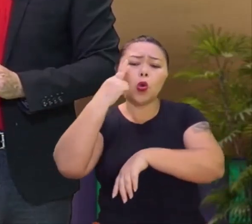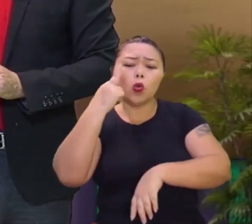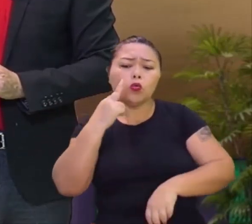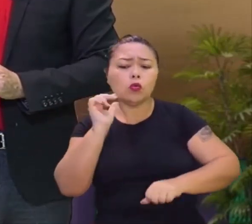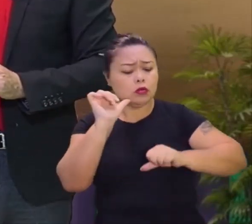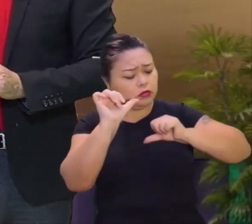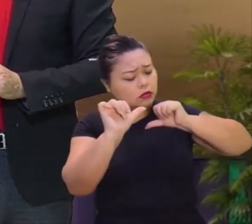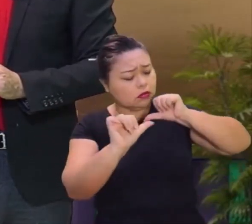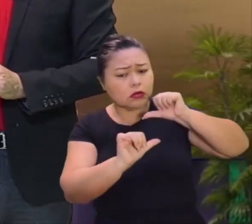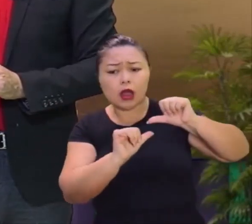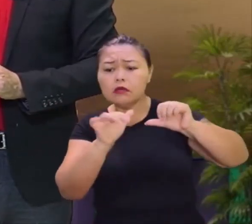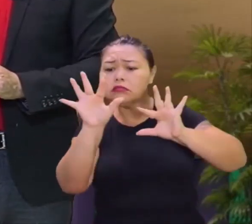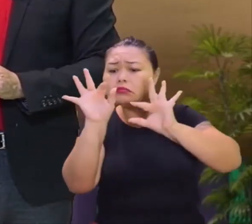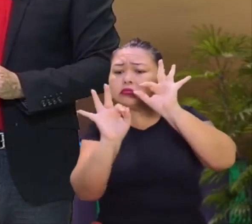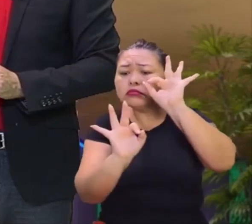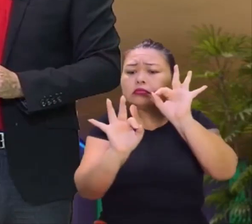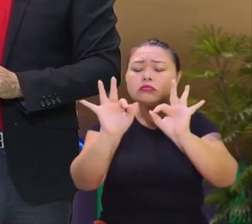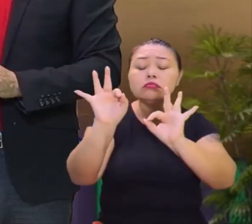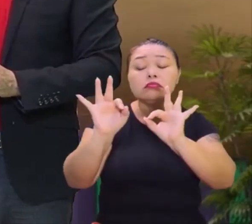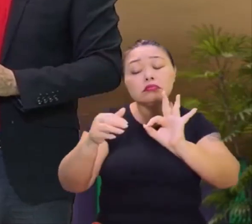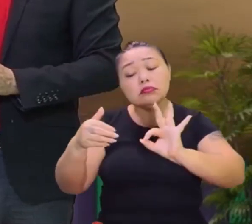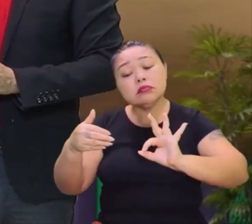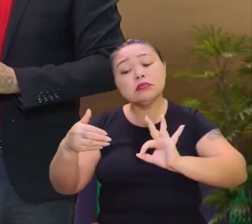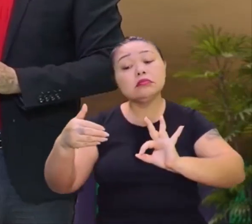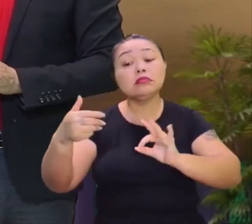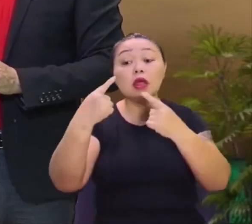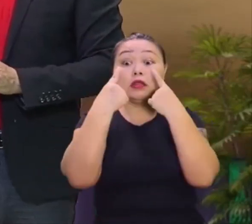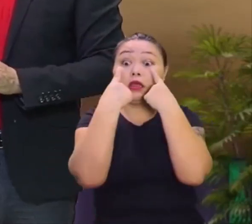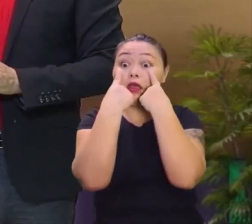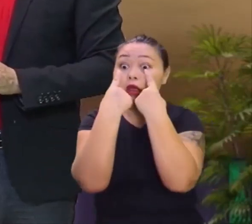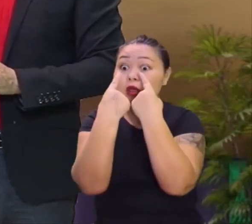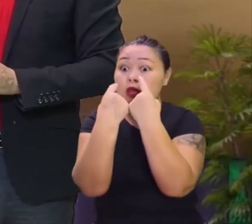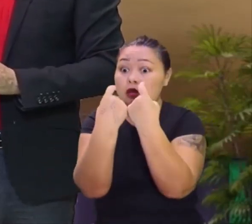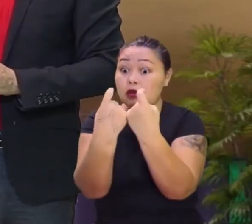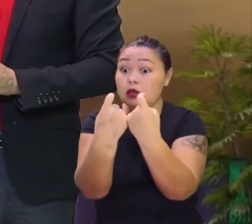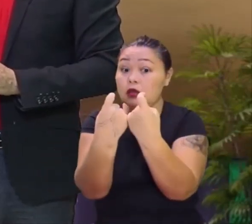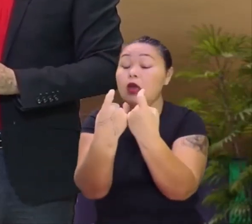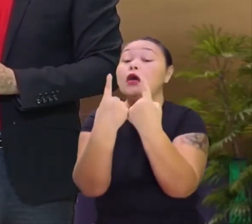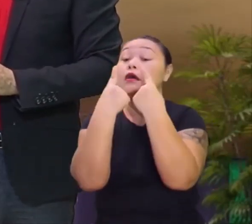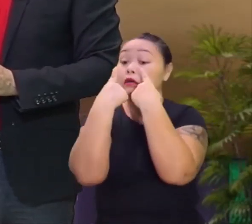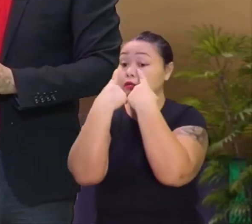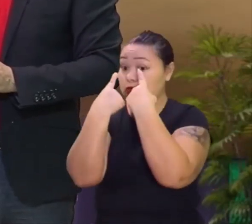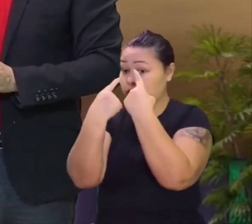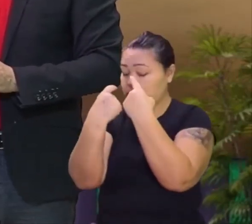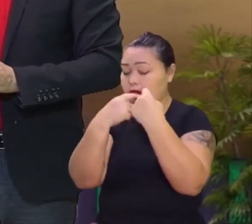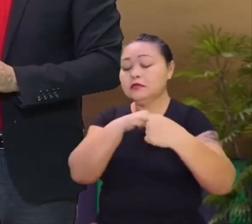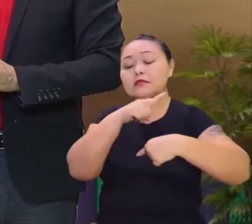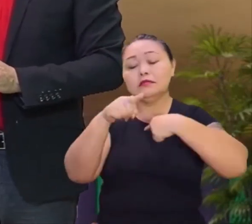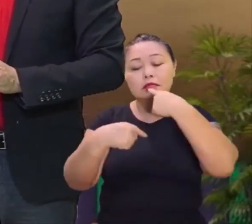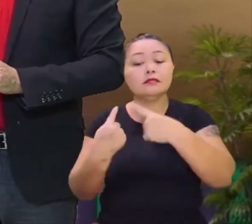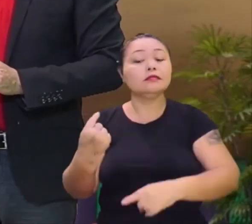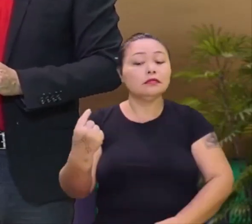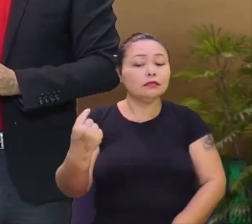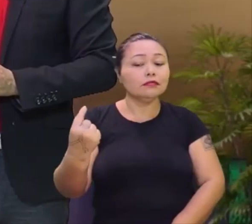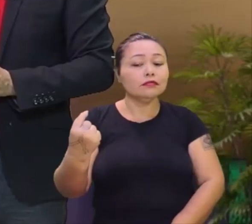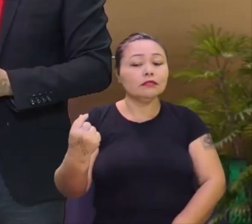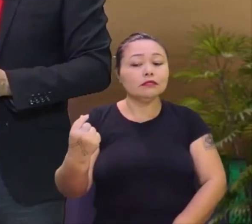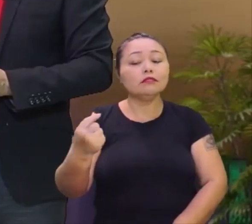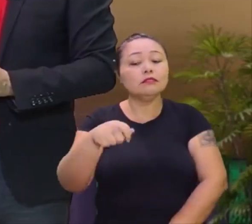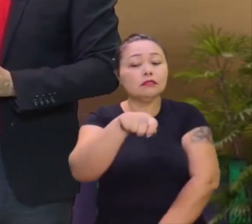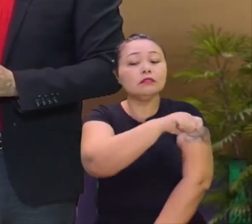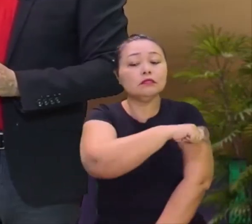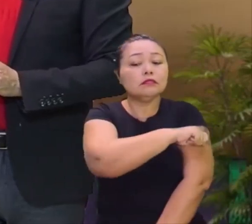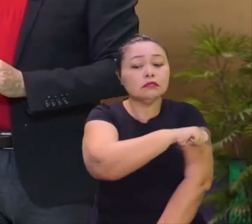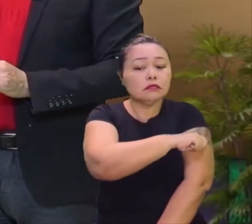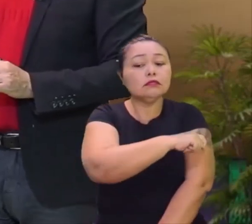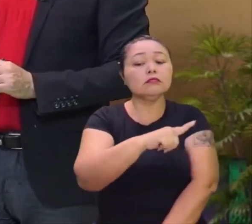transformada, Rondônia foi estruturada a partir de interesses. E esses interesses aí são os ciclos econômicos. Exatamente. Então, o aluno